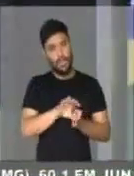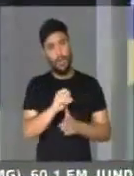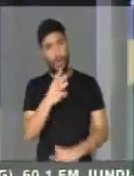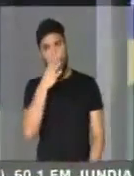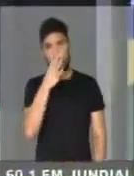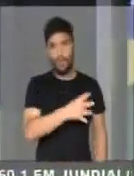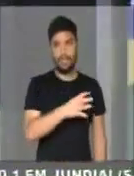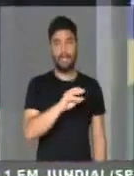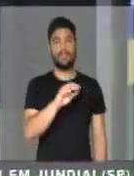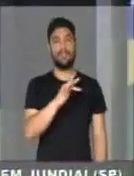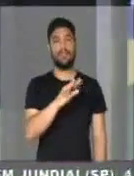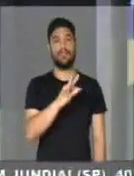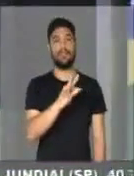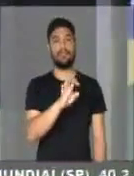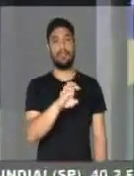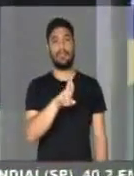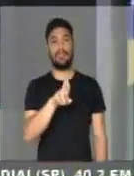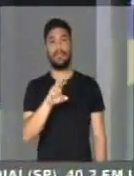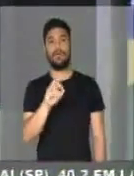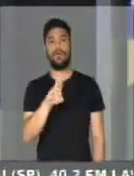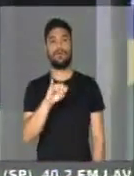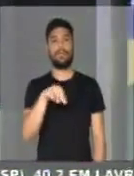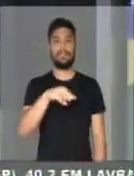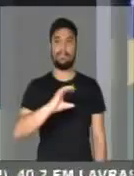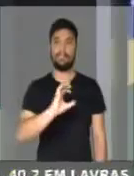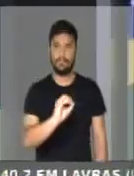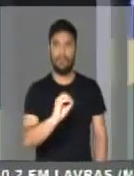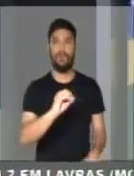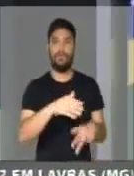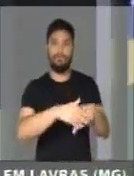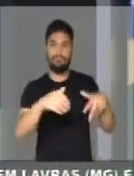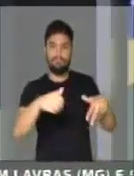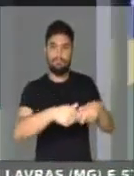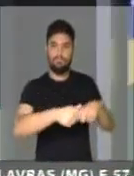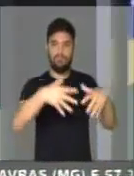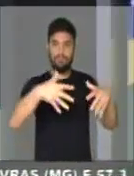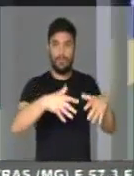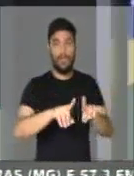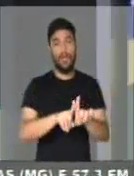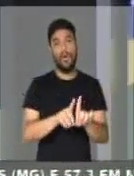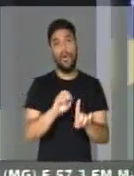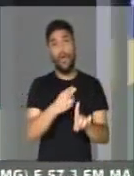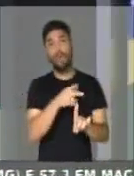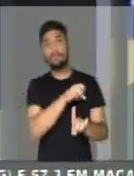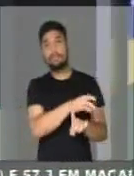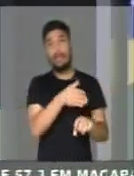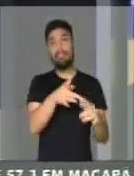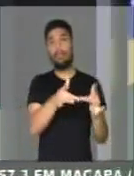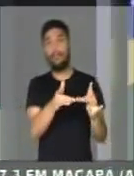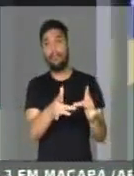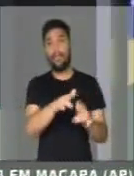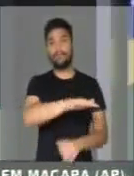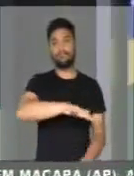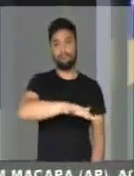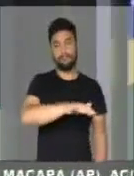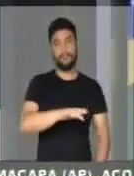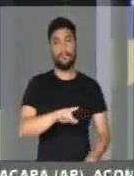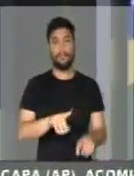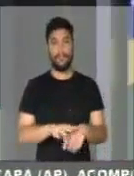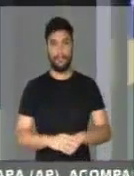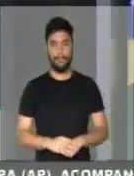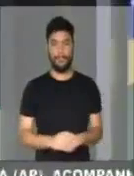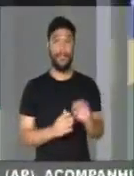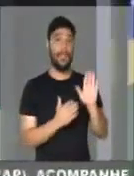ou acusadas de terrorismo, seu financiamento ou atos correlacionados. No pronunciamento que veicula a justificativa